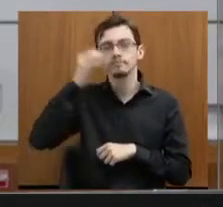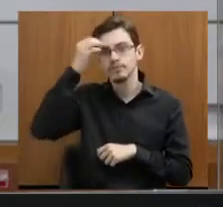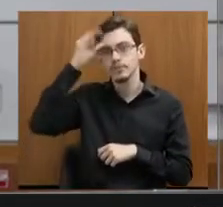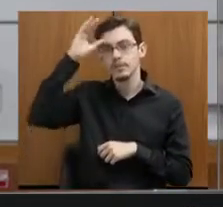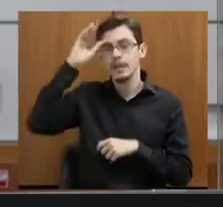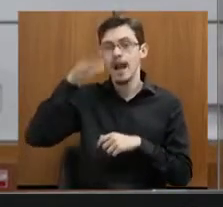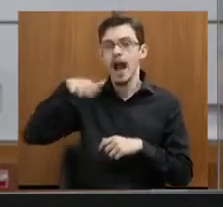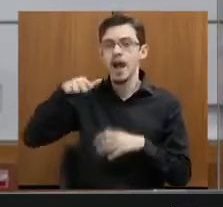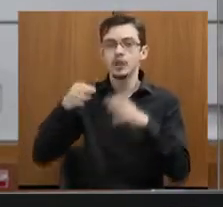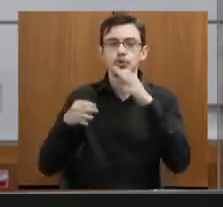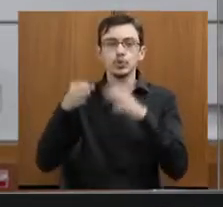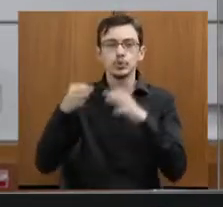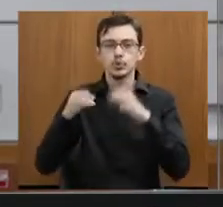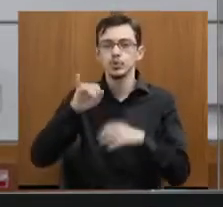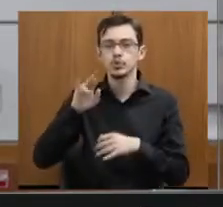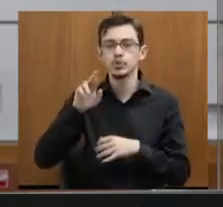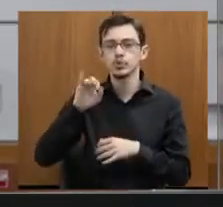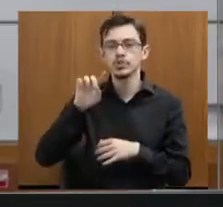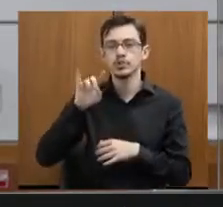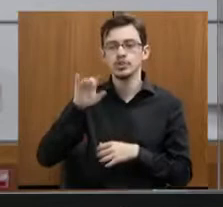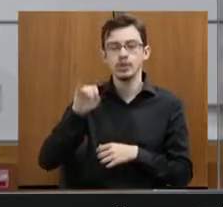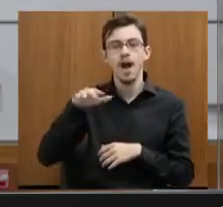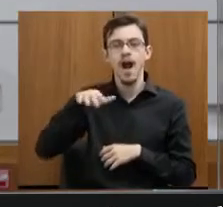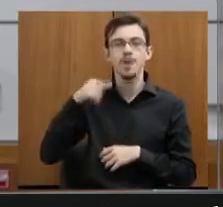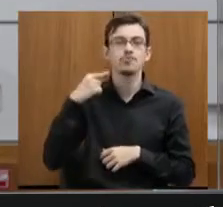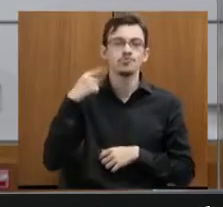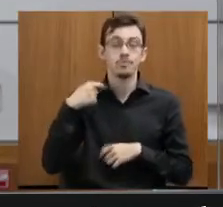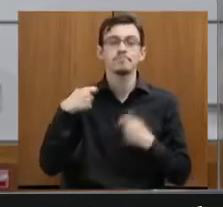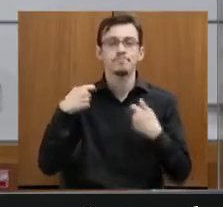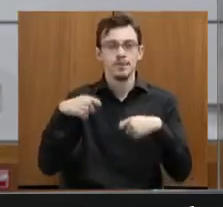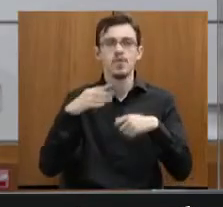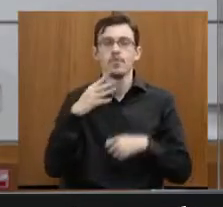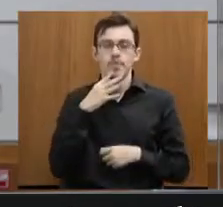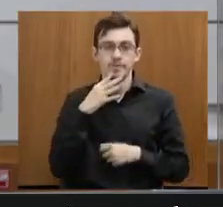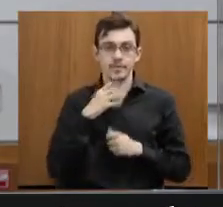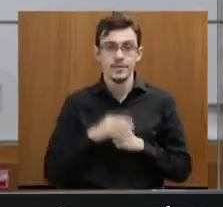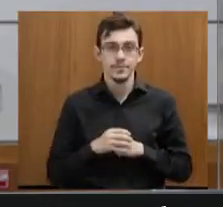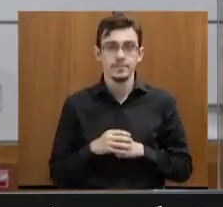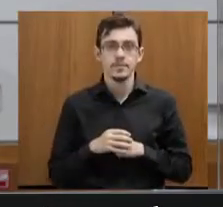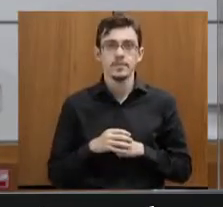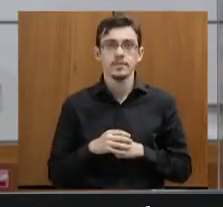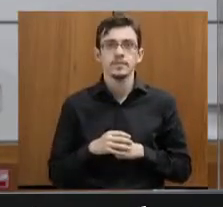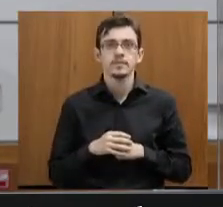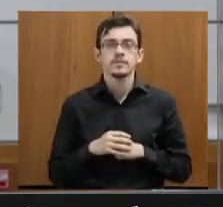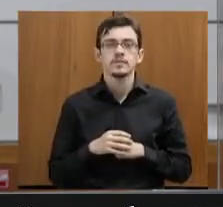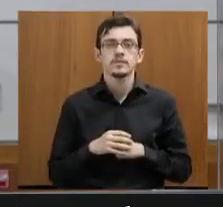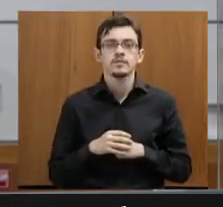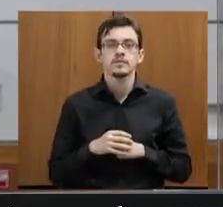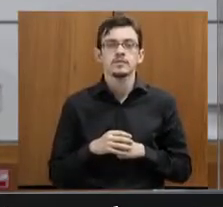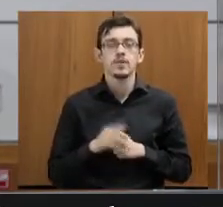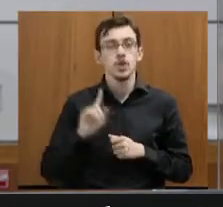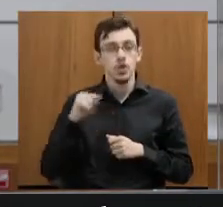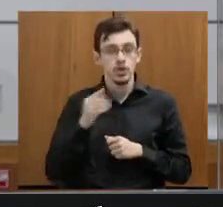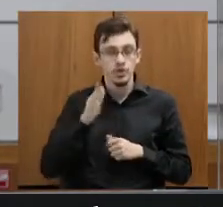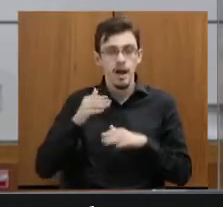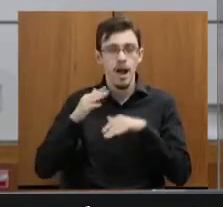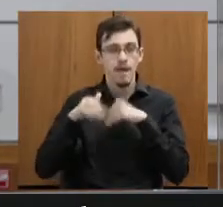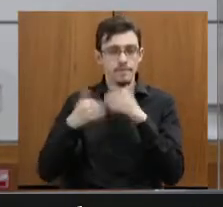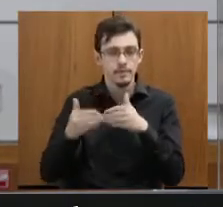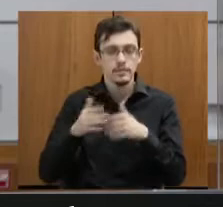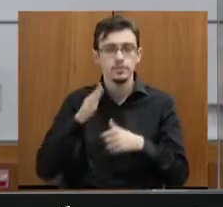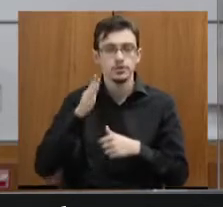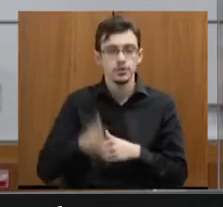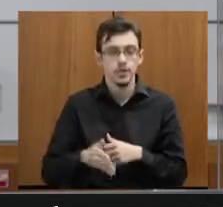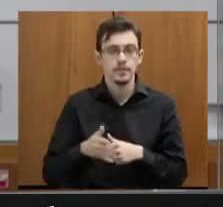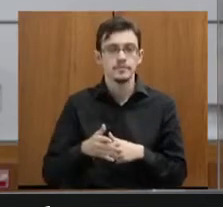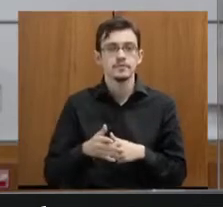amamenta uma energia aqui minha irmã é disse que avançamos muito pouco né nesses anos todos somente pós